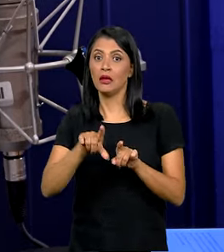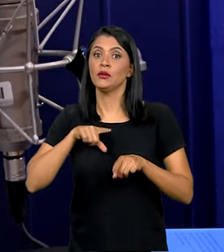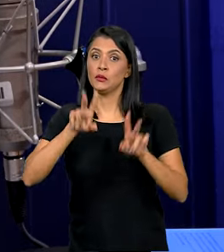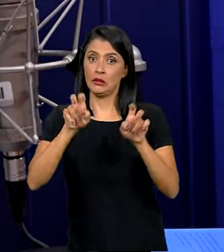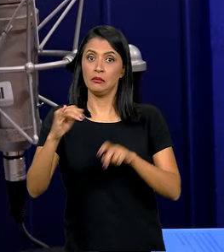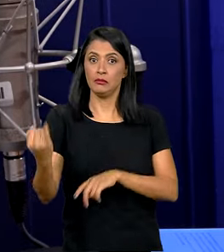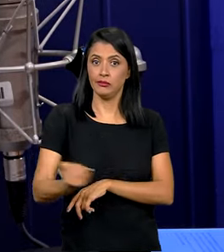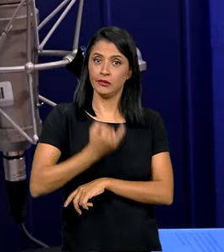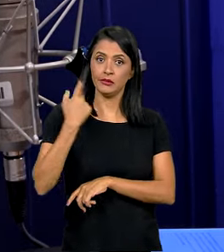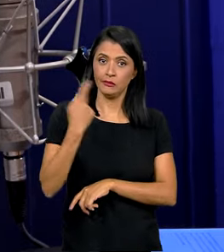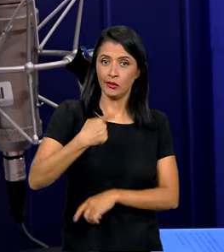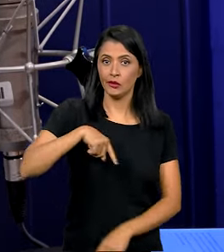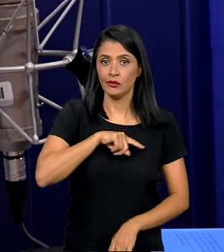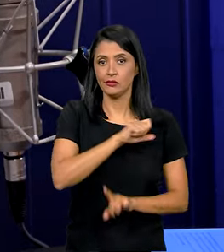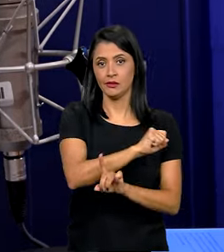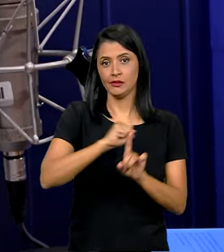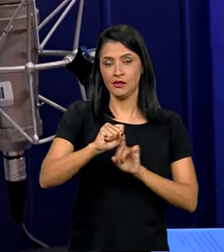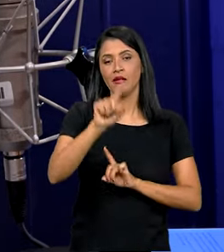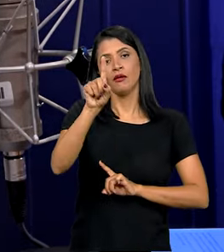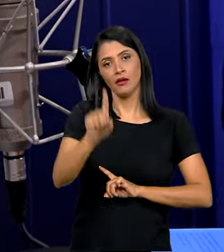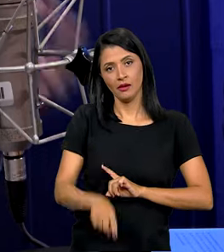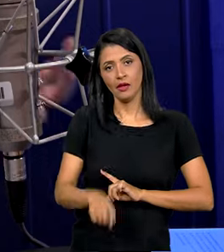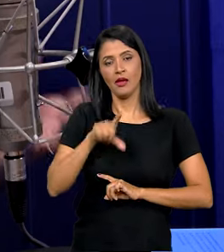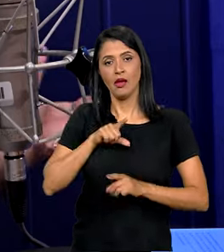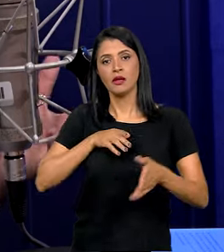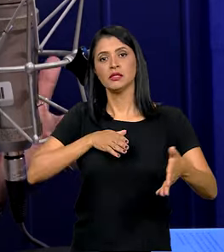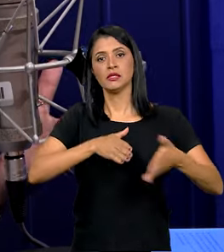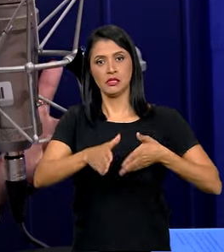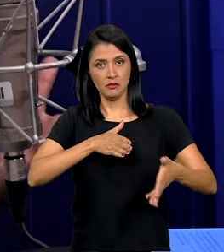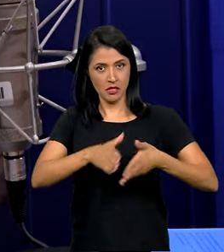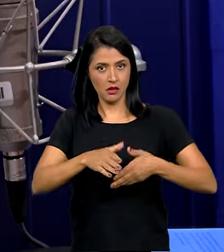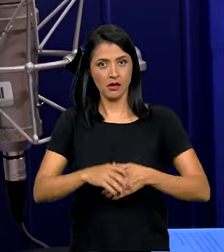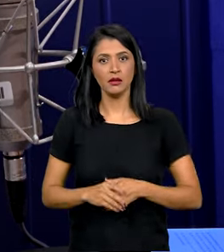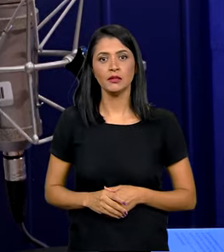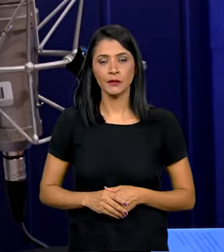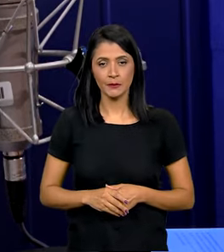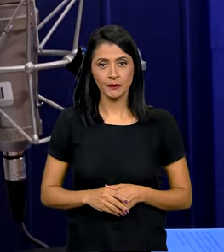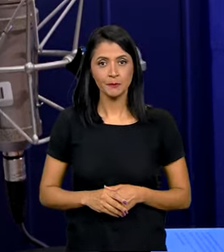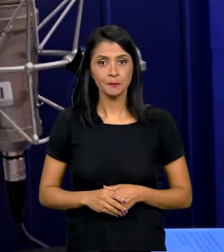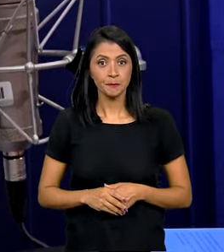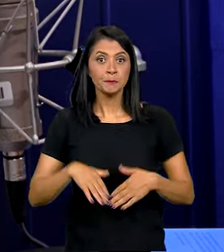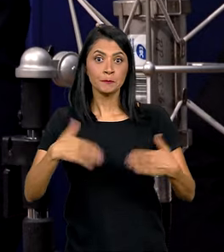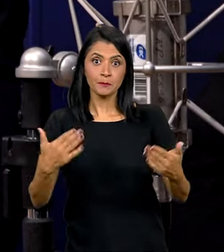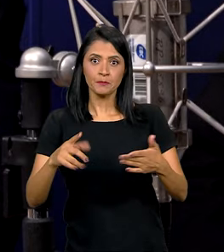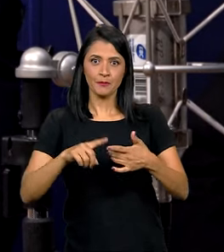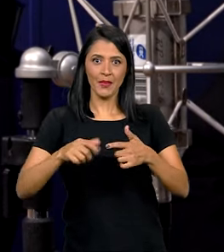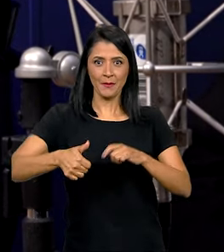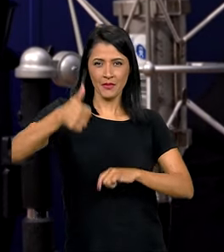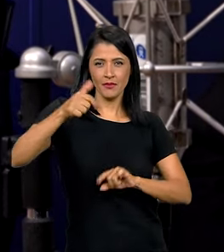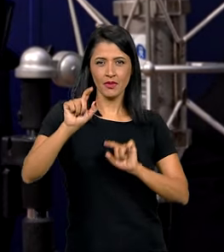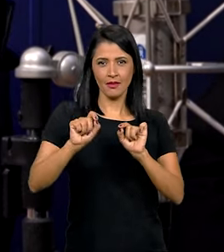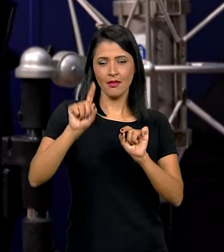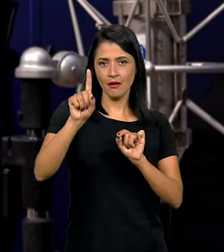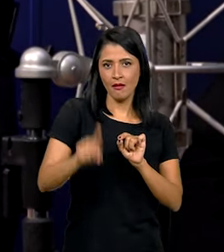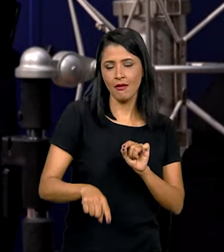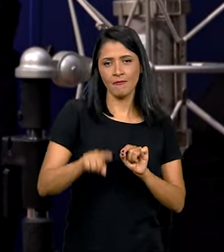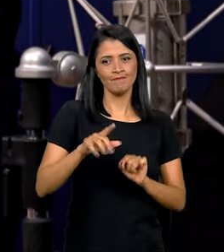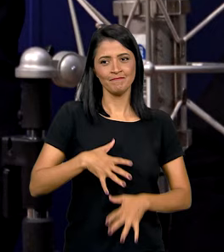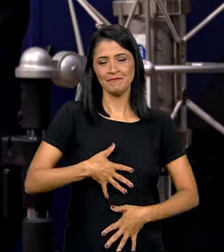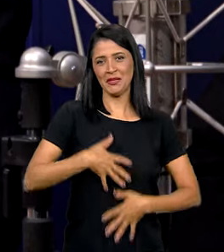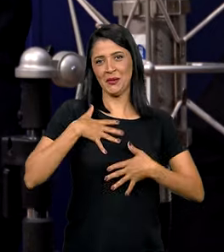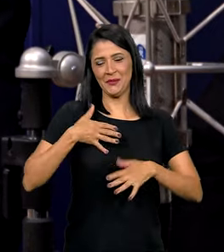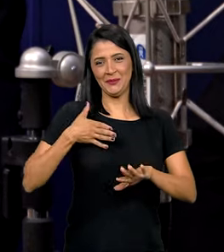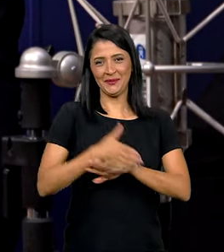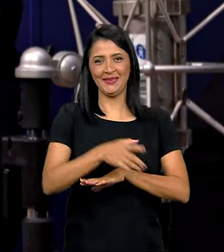tema muito caro para as nossas sociedades que é acessibilidade sim bom a primeiro é uma uma grande